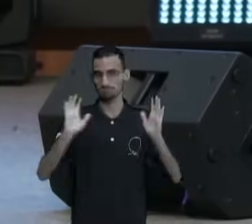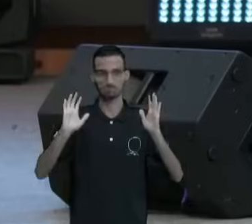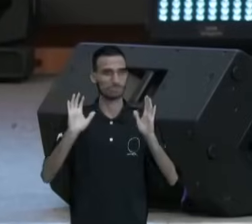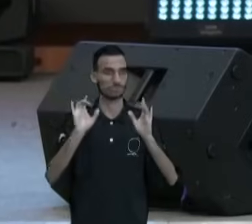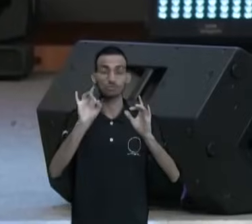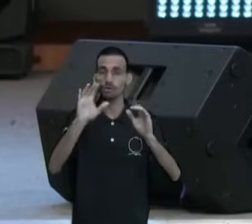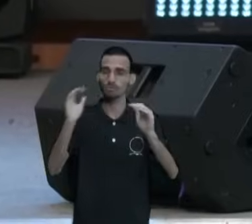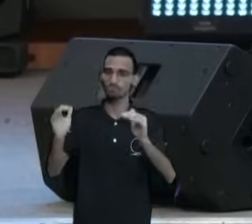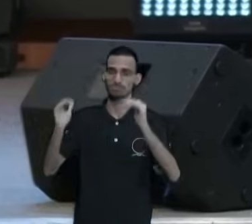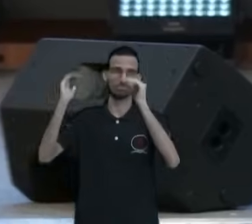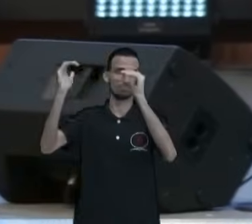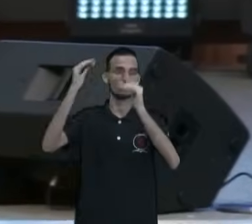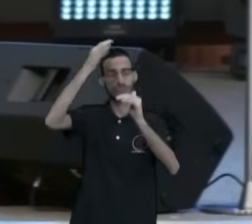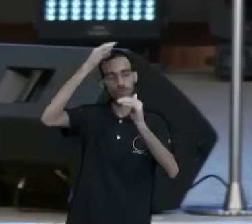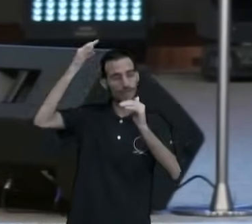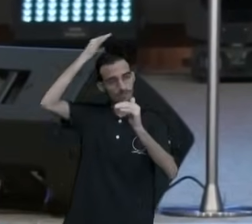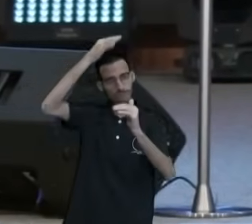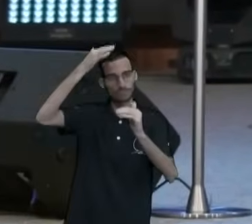caiu de